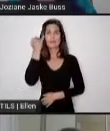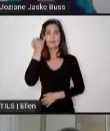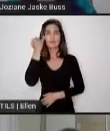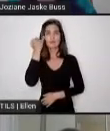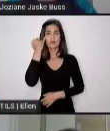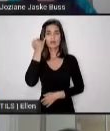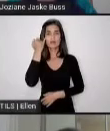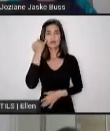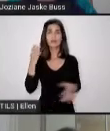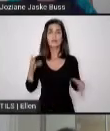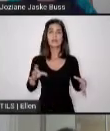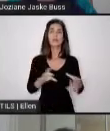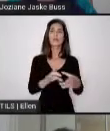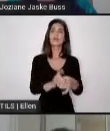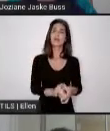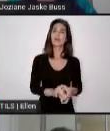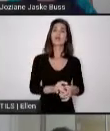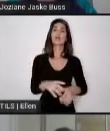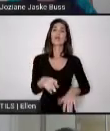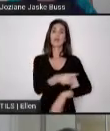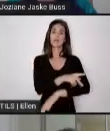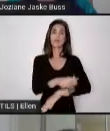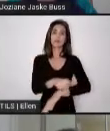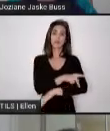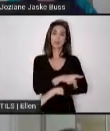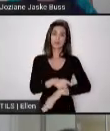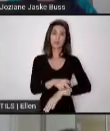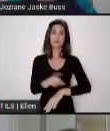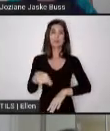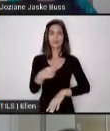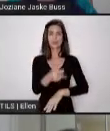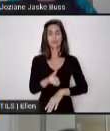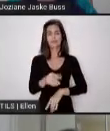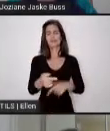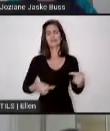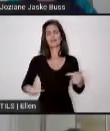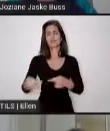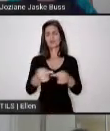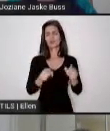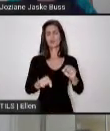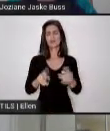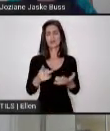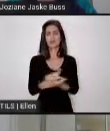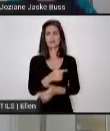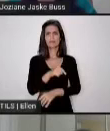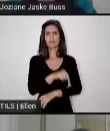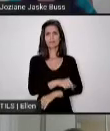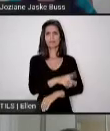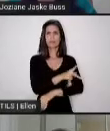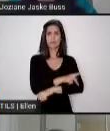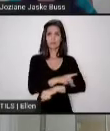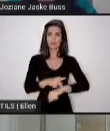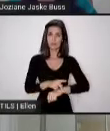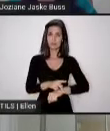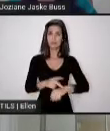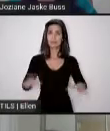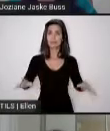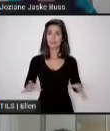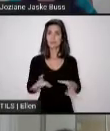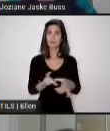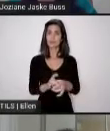modelo médico-pedagógico, que nós também vamos discutir dentro do curso, né? Então, se ela está ancorada no